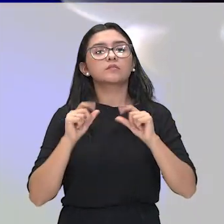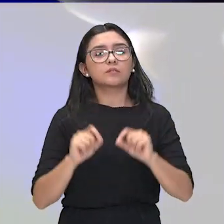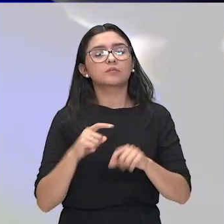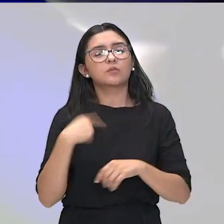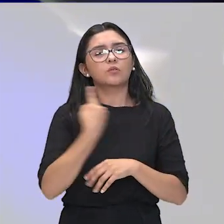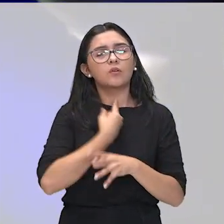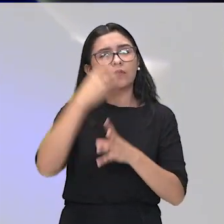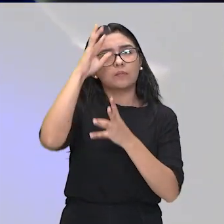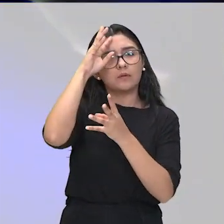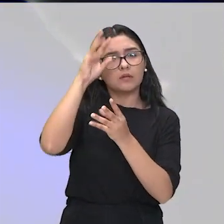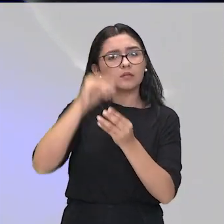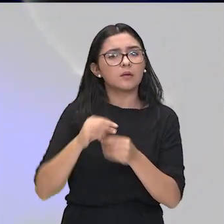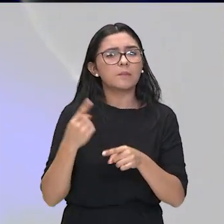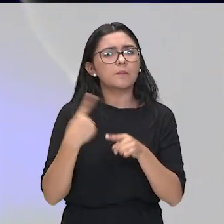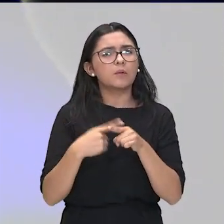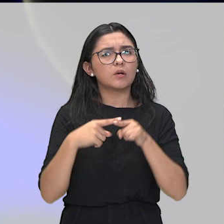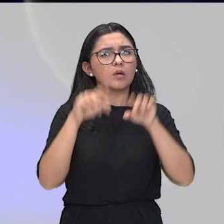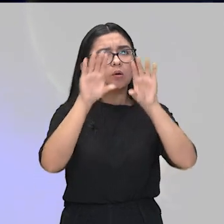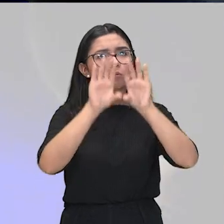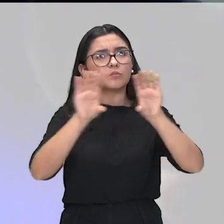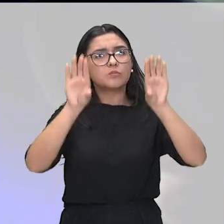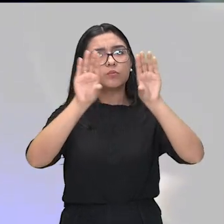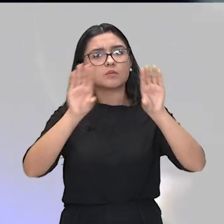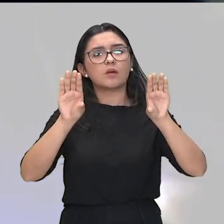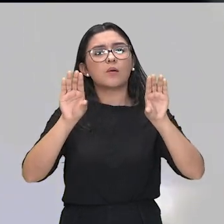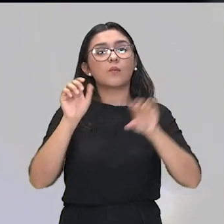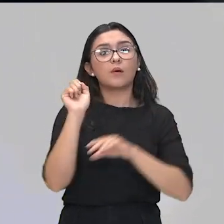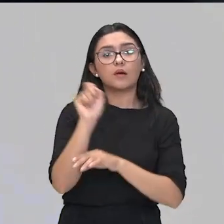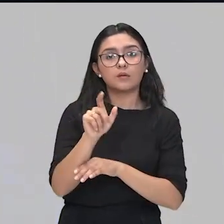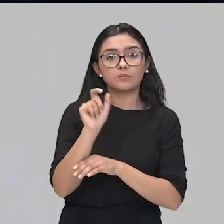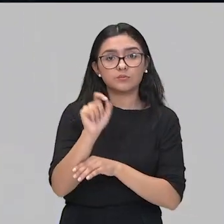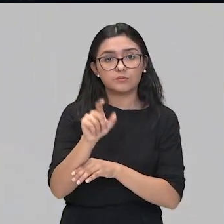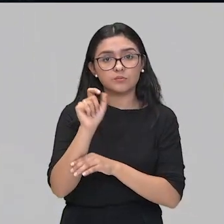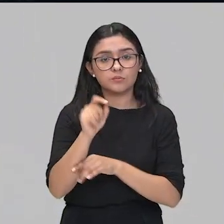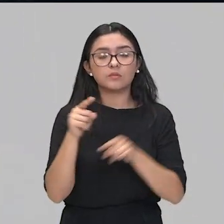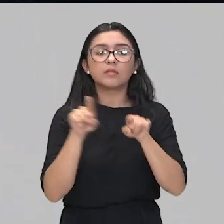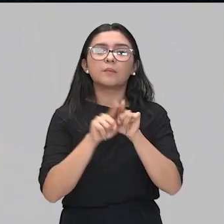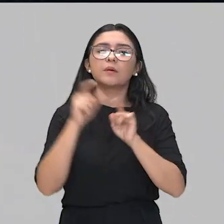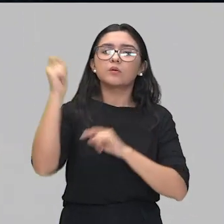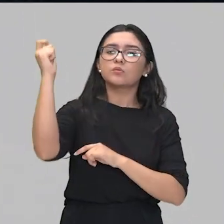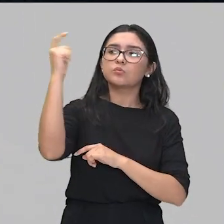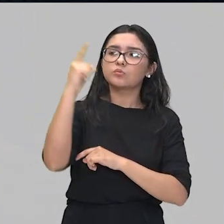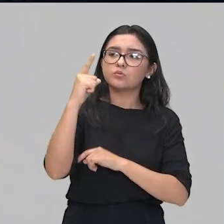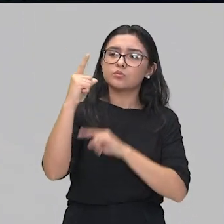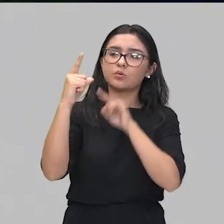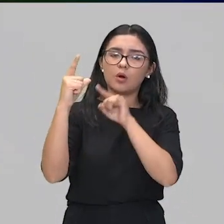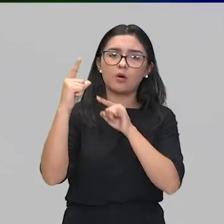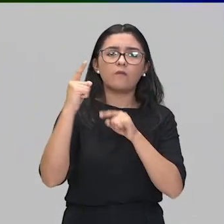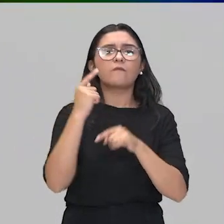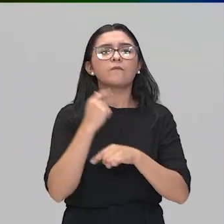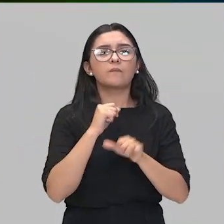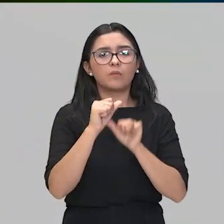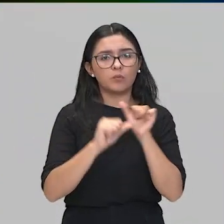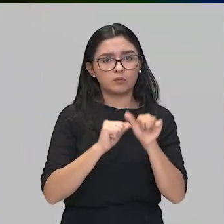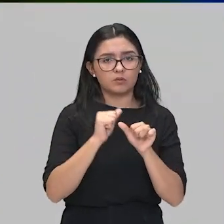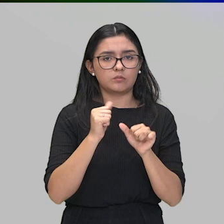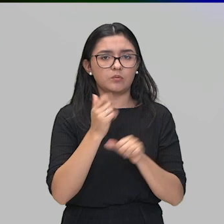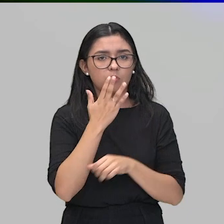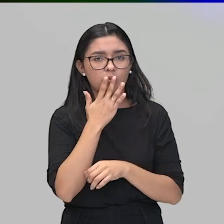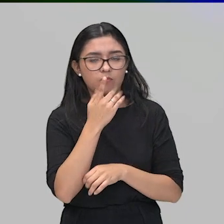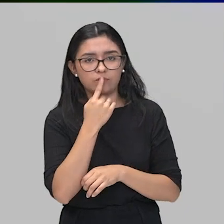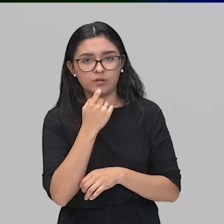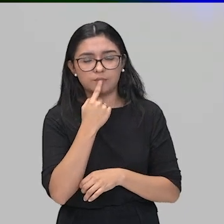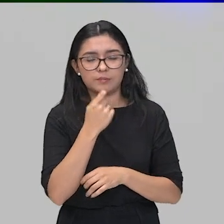vamos entender por que o céu fica azul, pessoal, e por que o nosso Sol aparece vermelho. Então percebam vocês